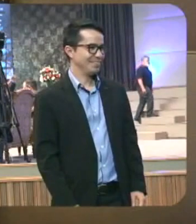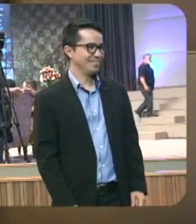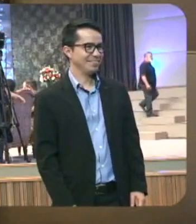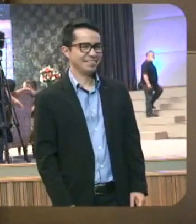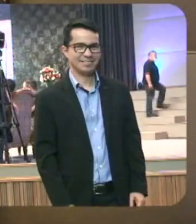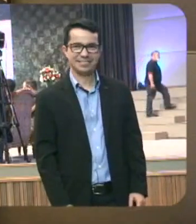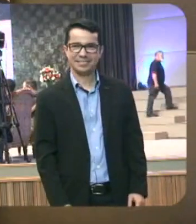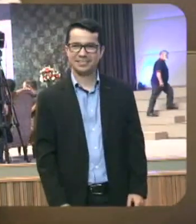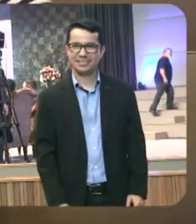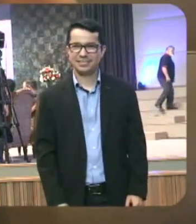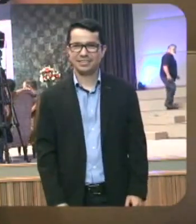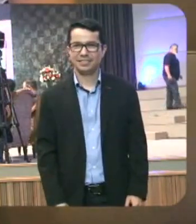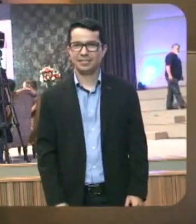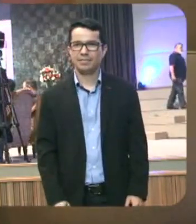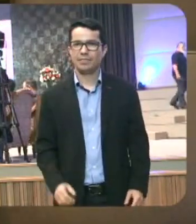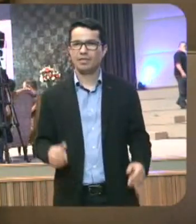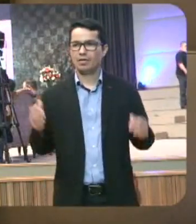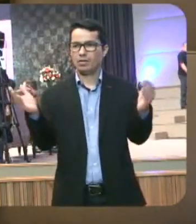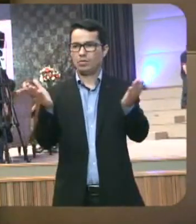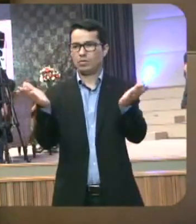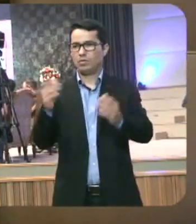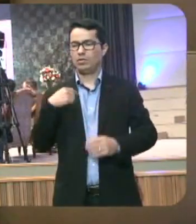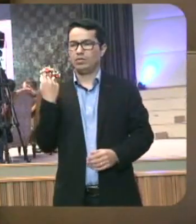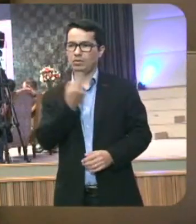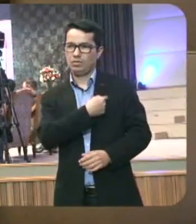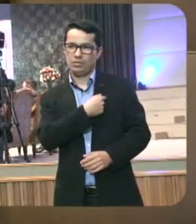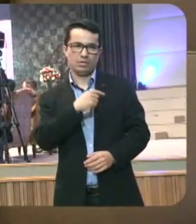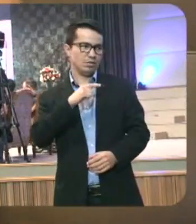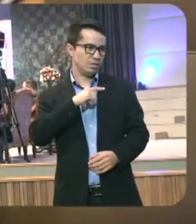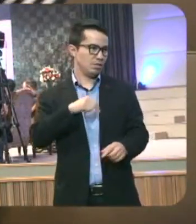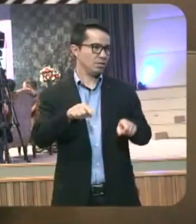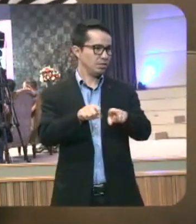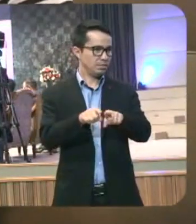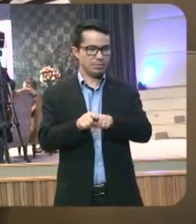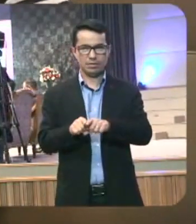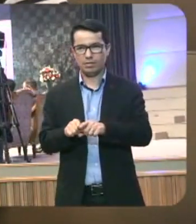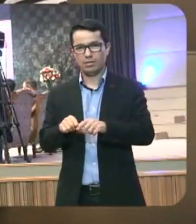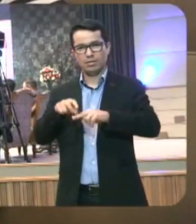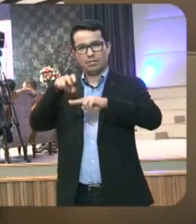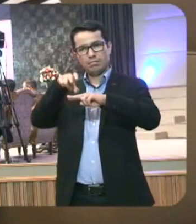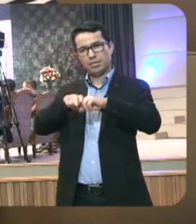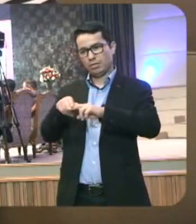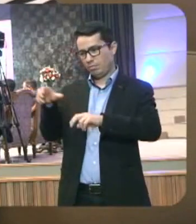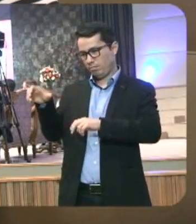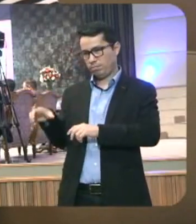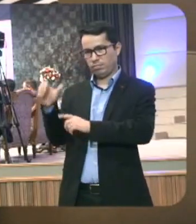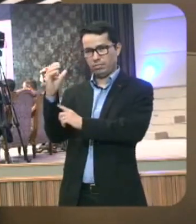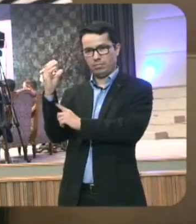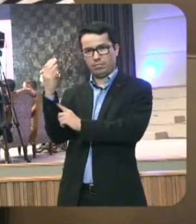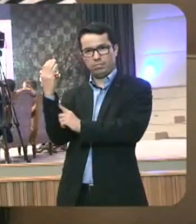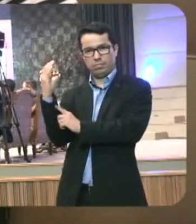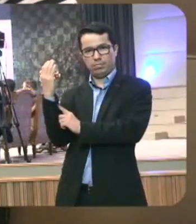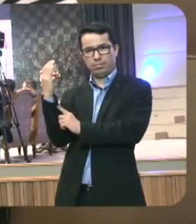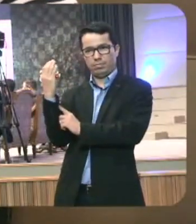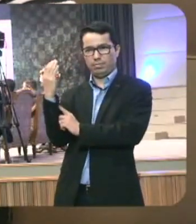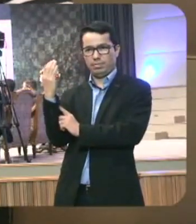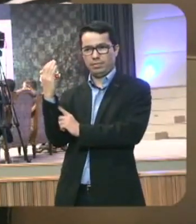Aí, olha lá, tá? Esse é um aparelho que fica no banco ali da